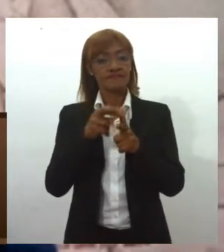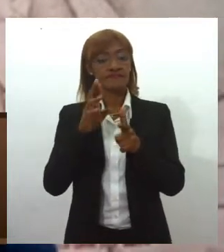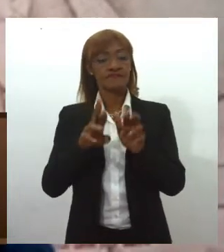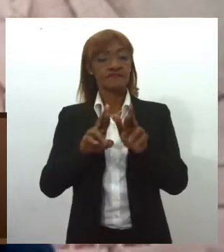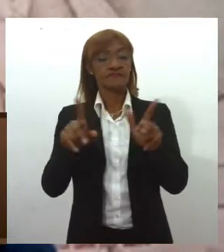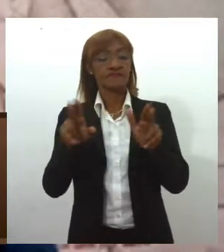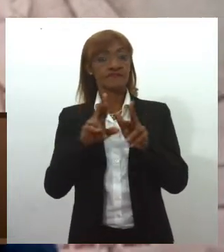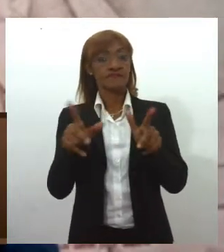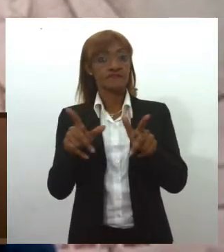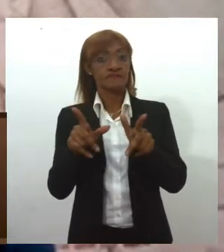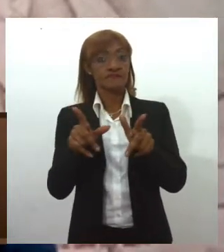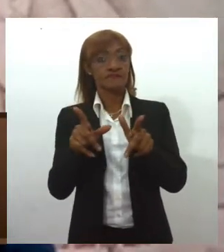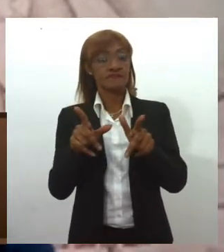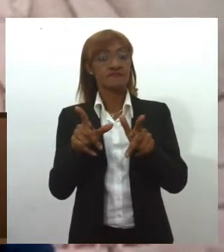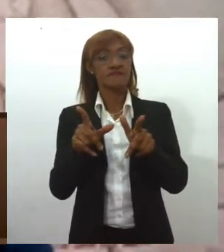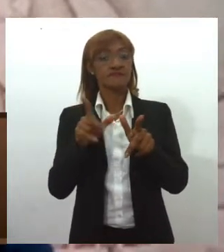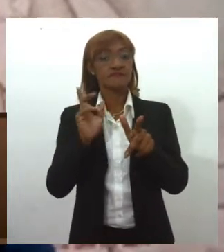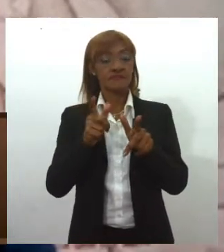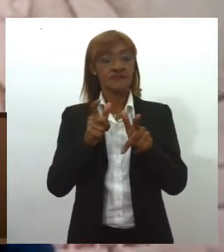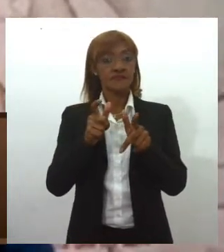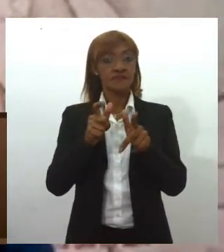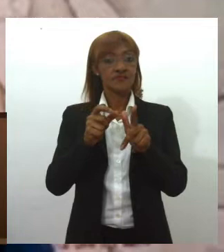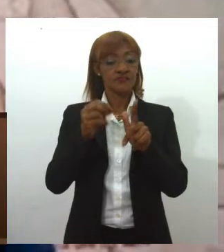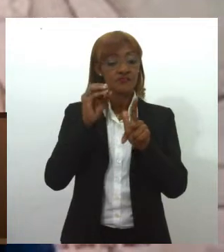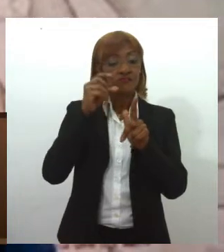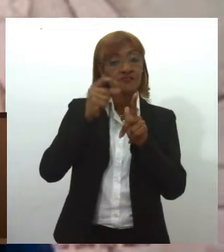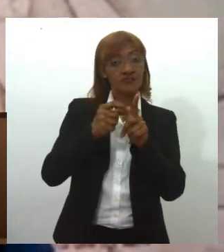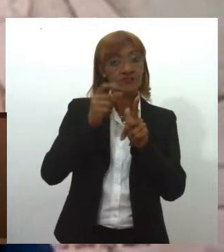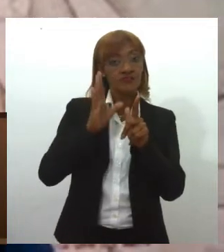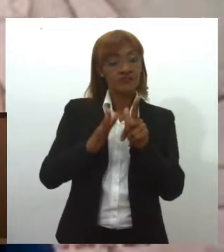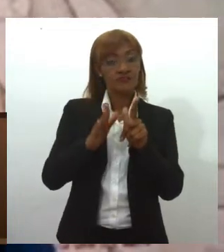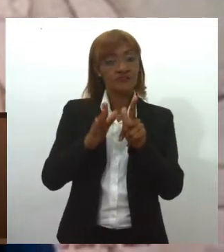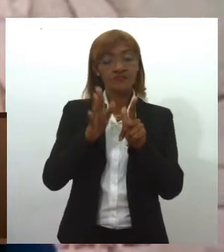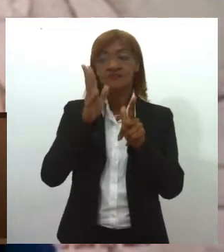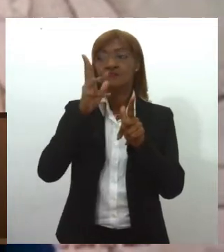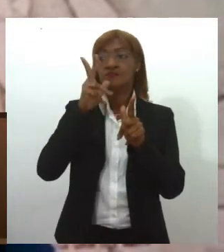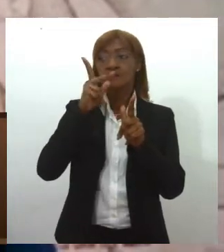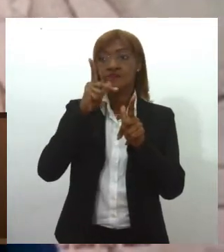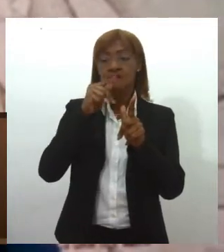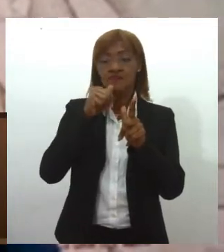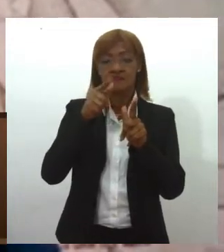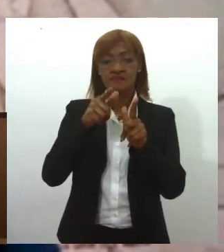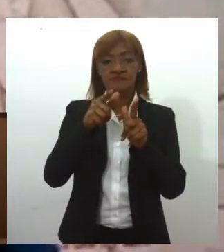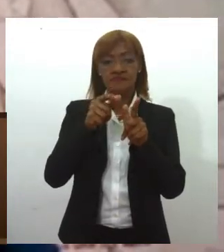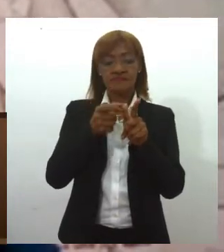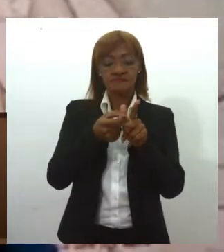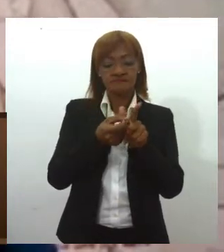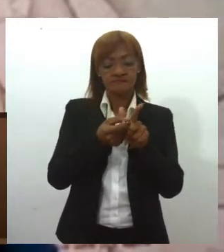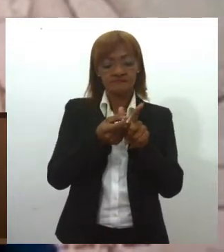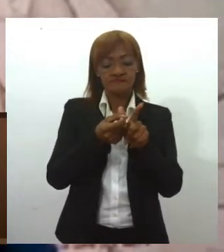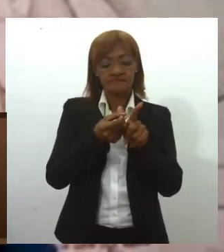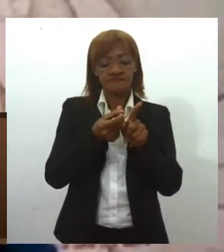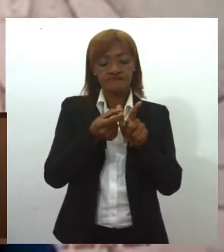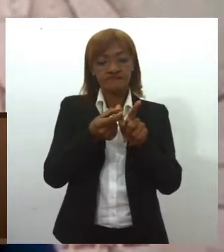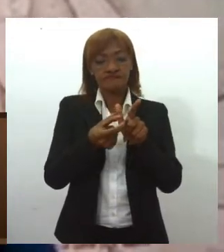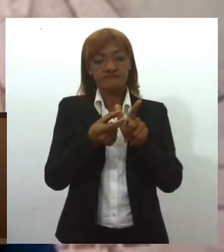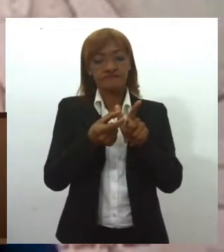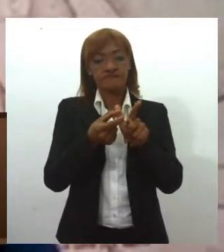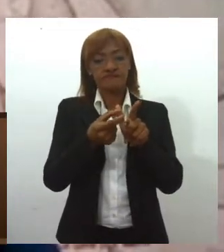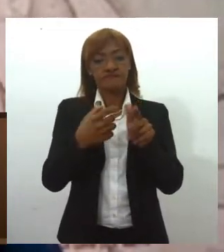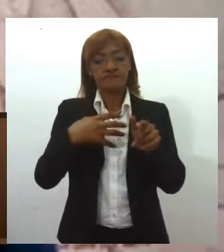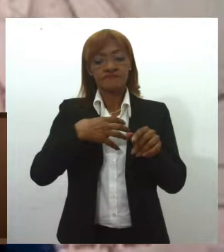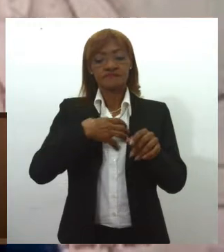da próstata, ele não vai causar isso logo de cara. Demora muito para o tumor causar esse tipo de